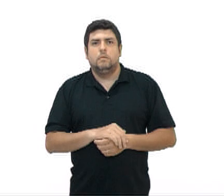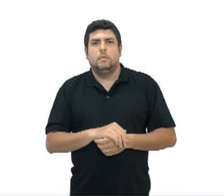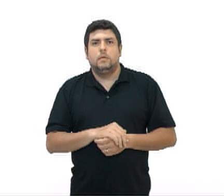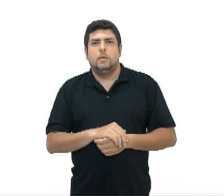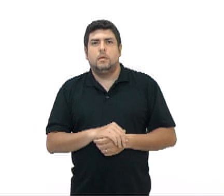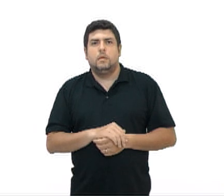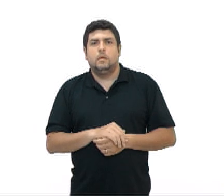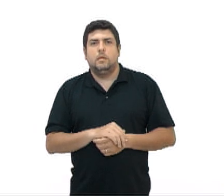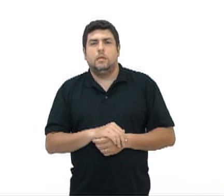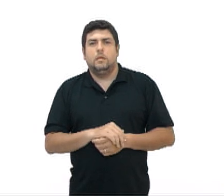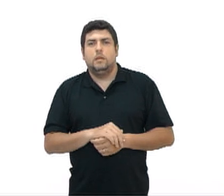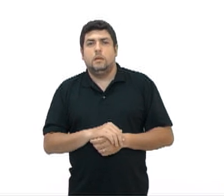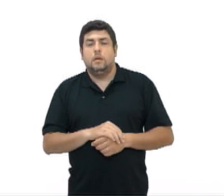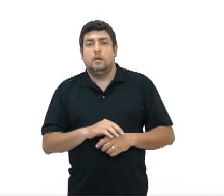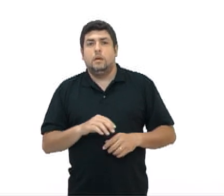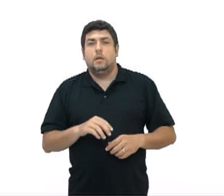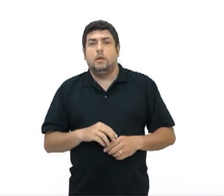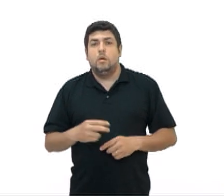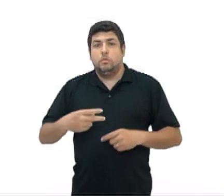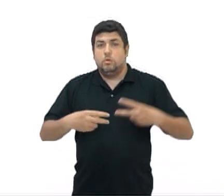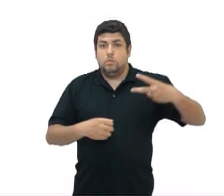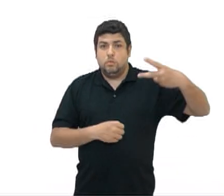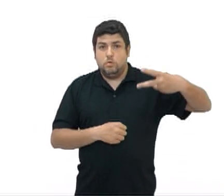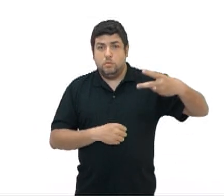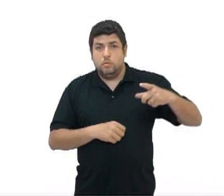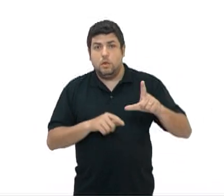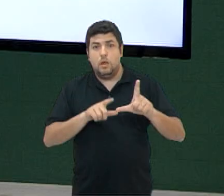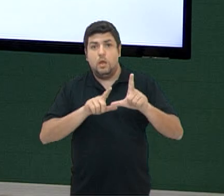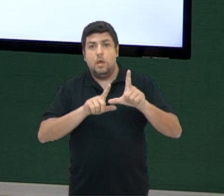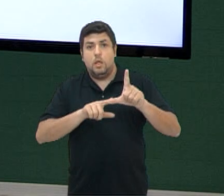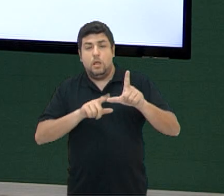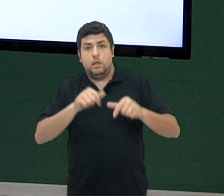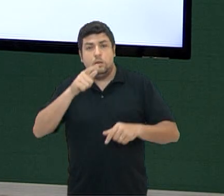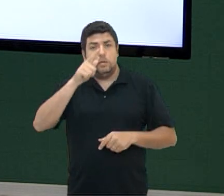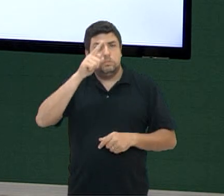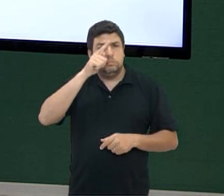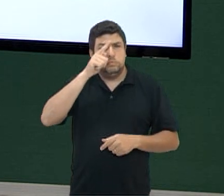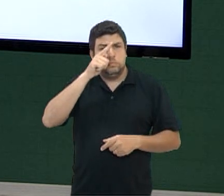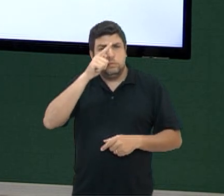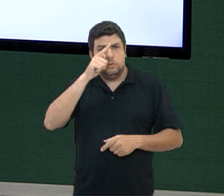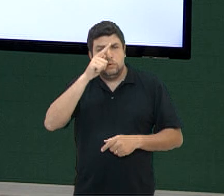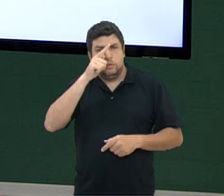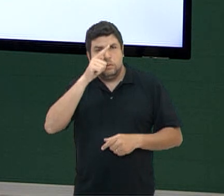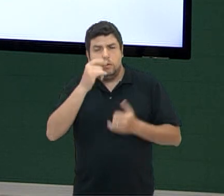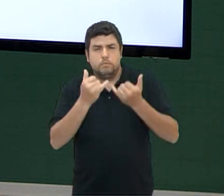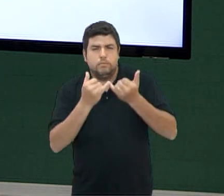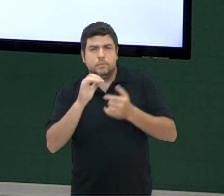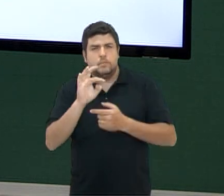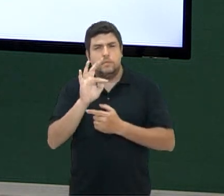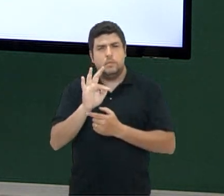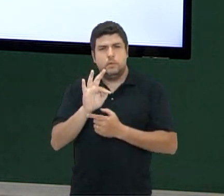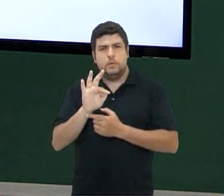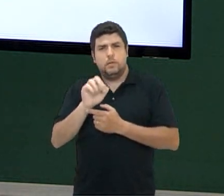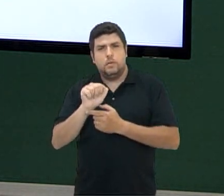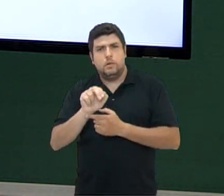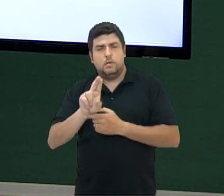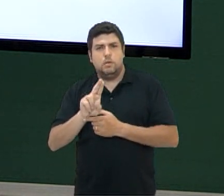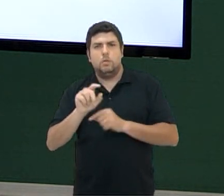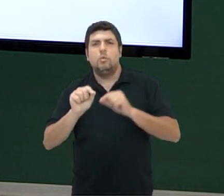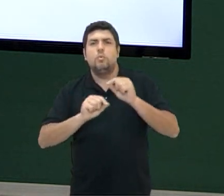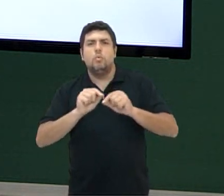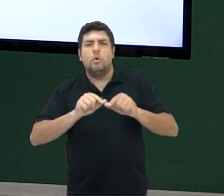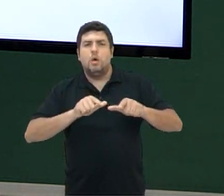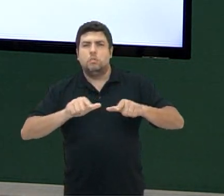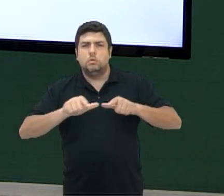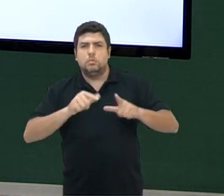por uma letra grega chamada tal, onde ele vai estar representando o trabalho realizado por esse gás. Temos aqui